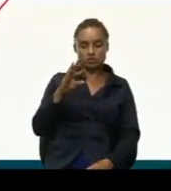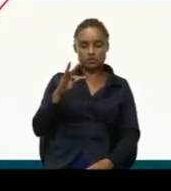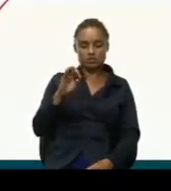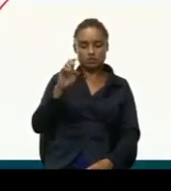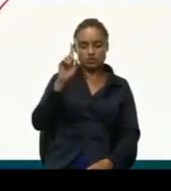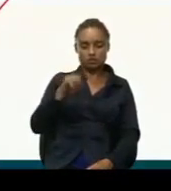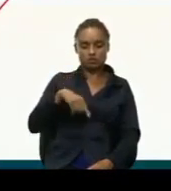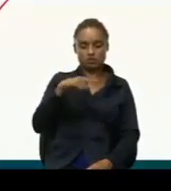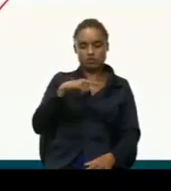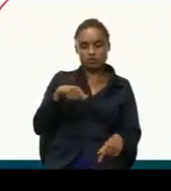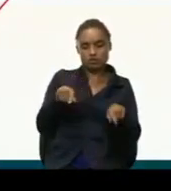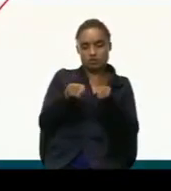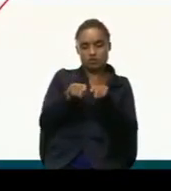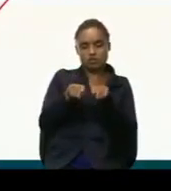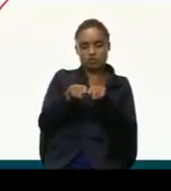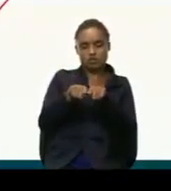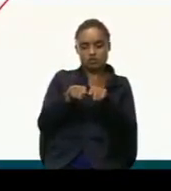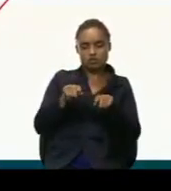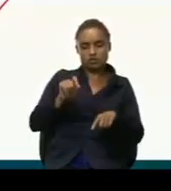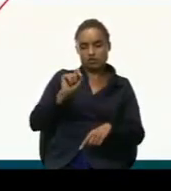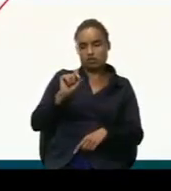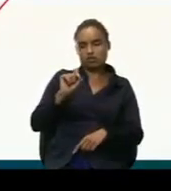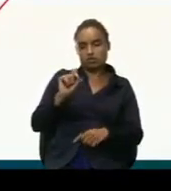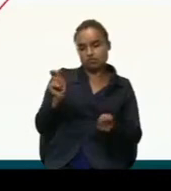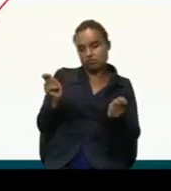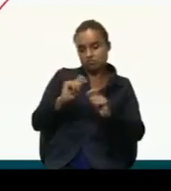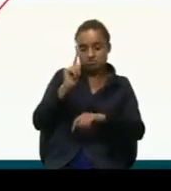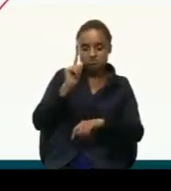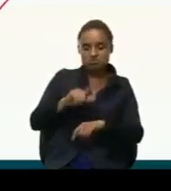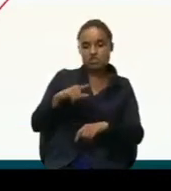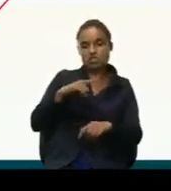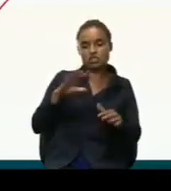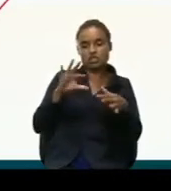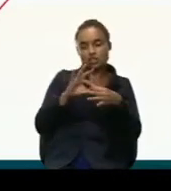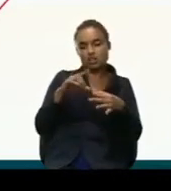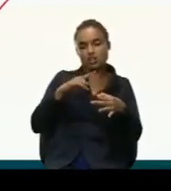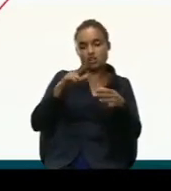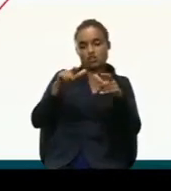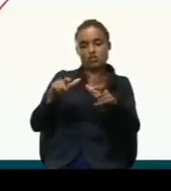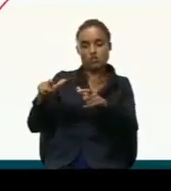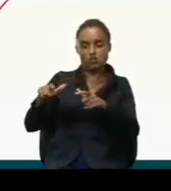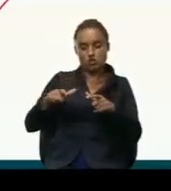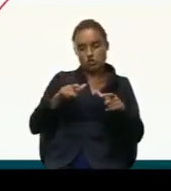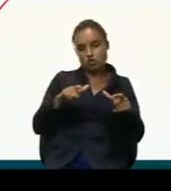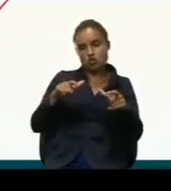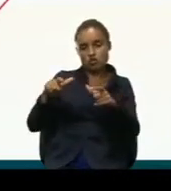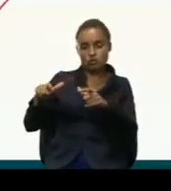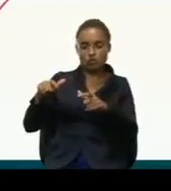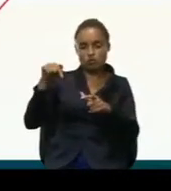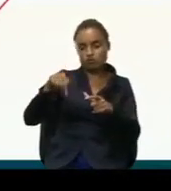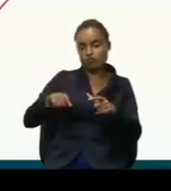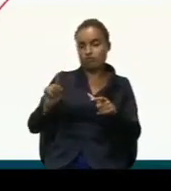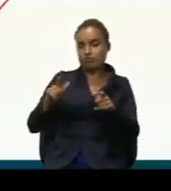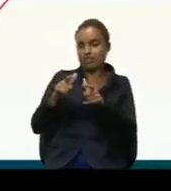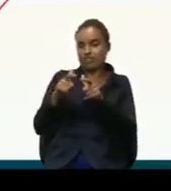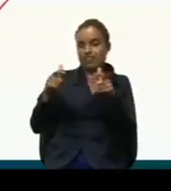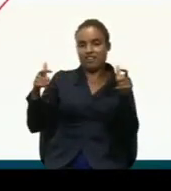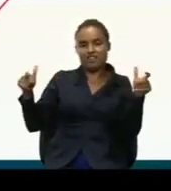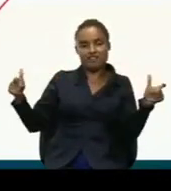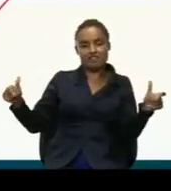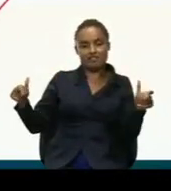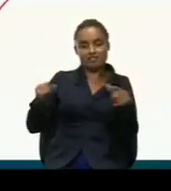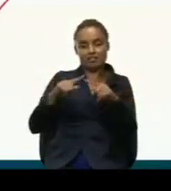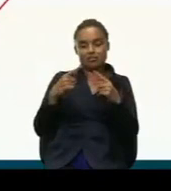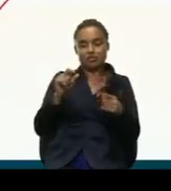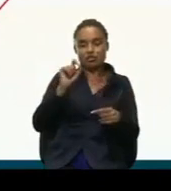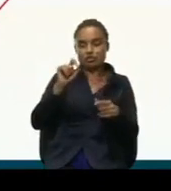dobra e a armação. Então, você vê que, ó, é um local... não tão grande, tá? O que vai